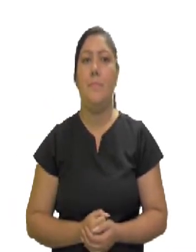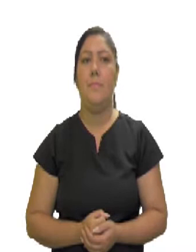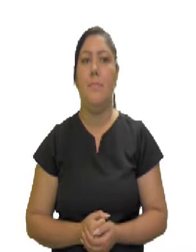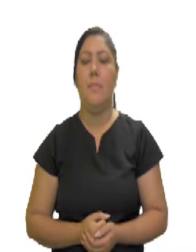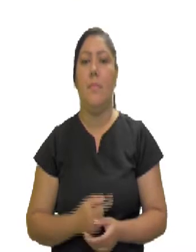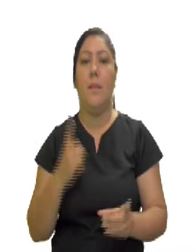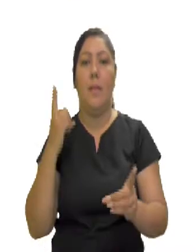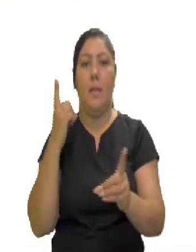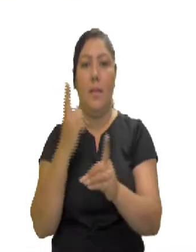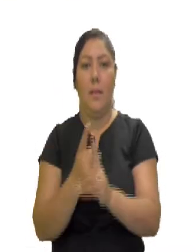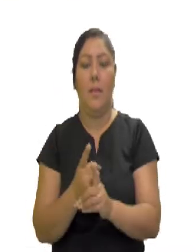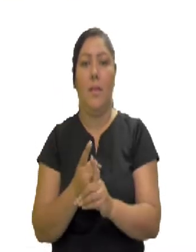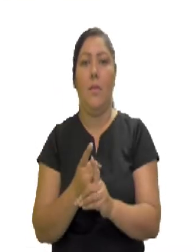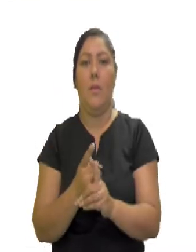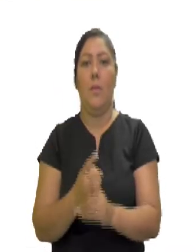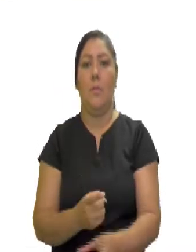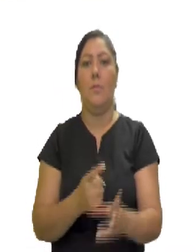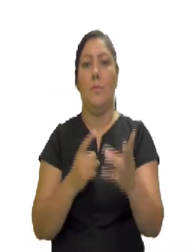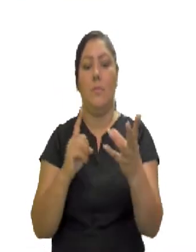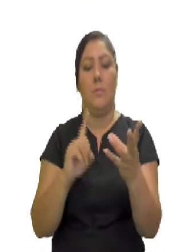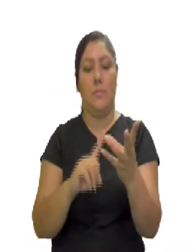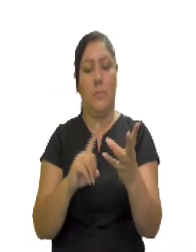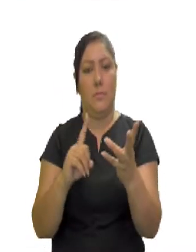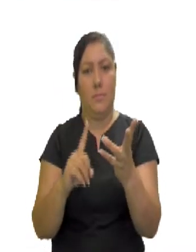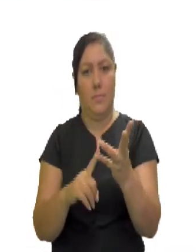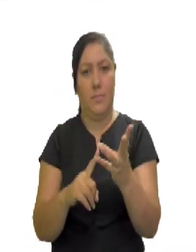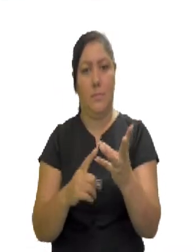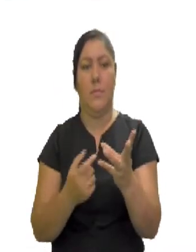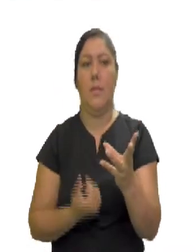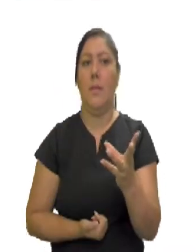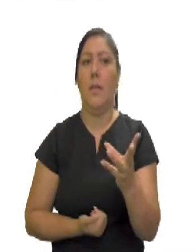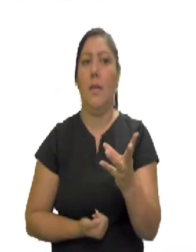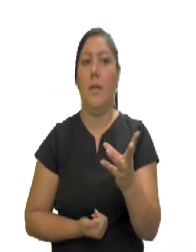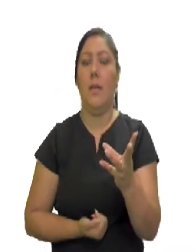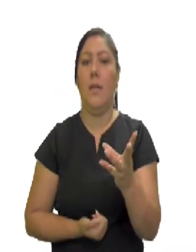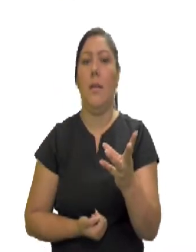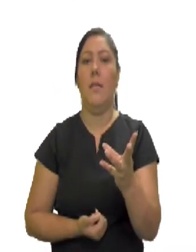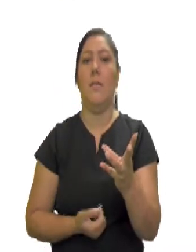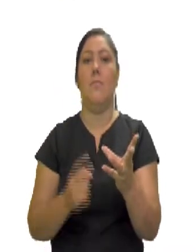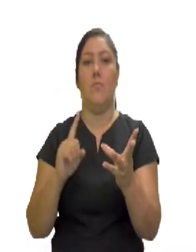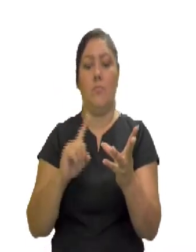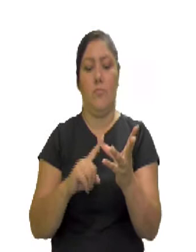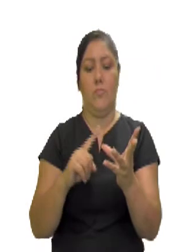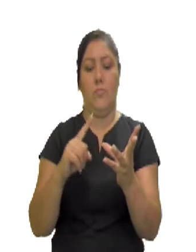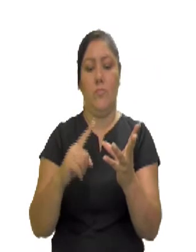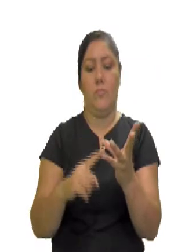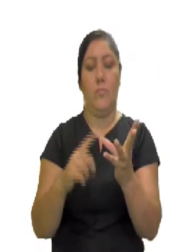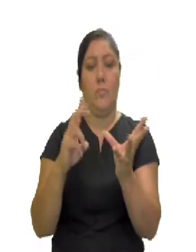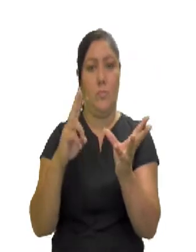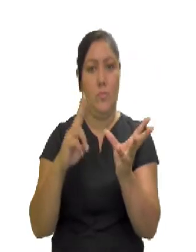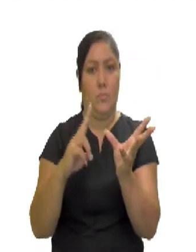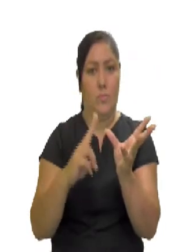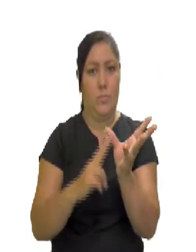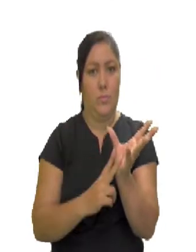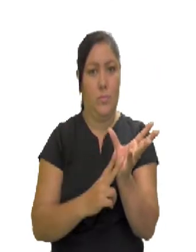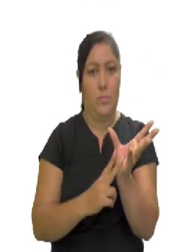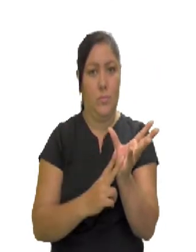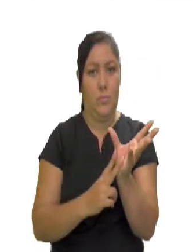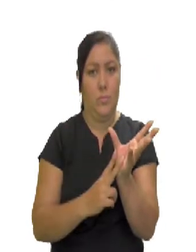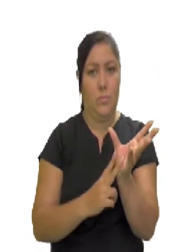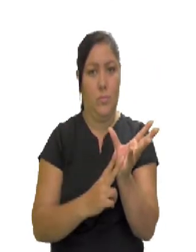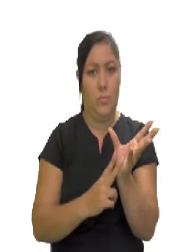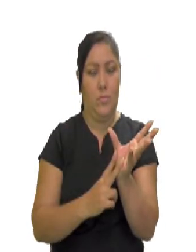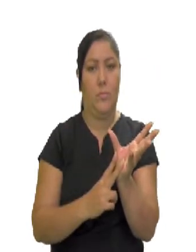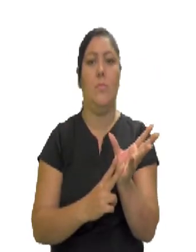Encontro vocálico, ditongo, é aquela palavra que tem duas vogais na